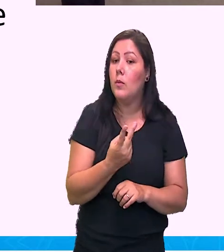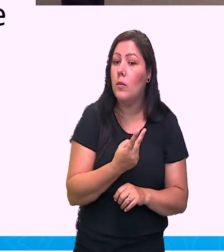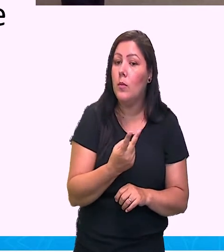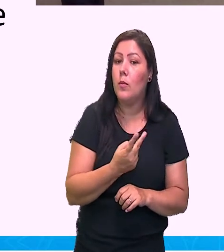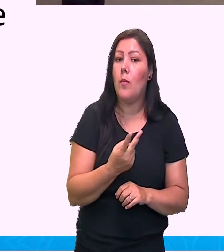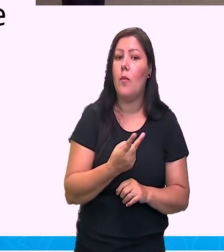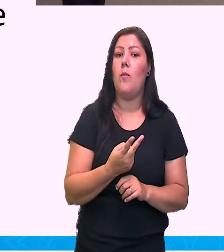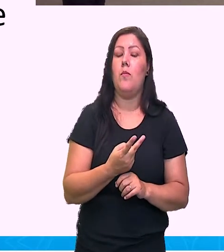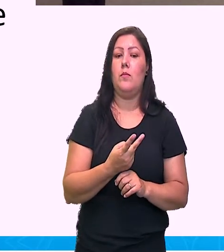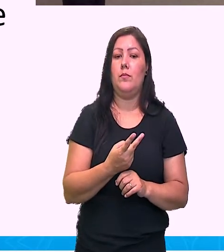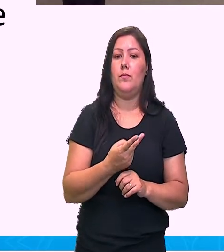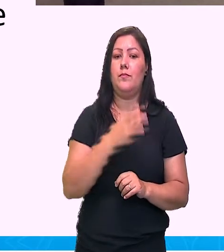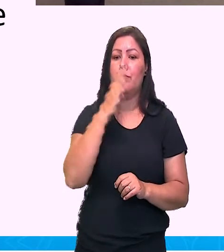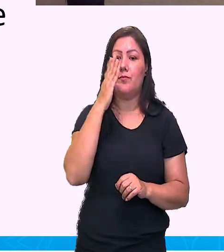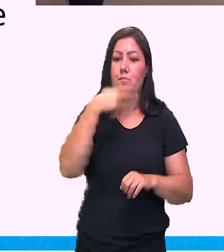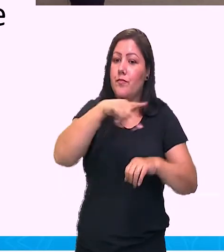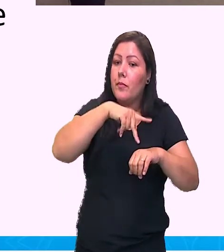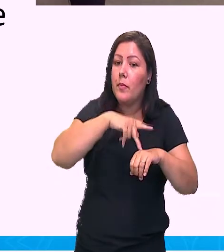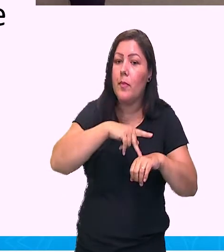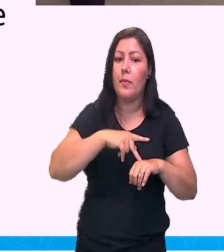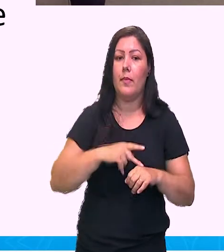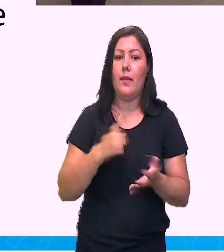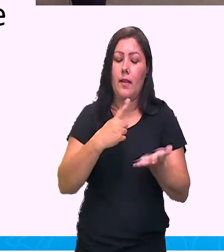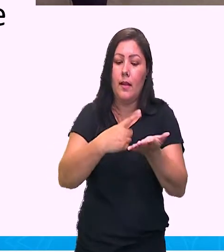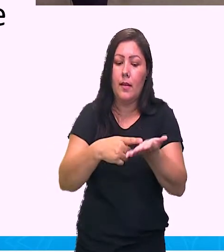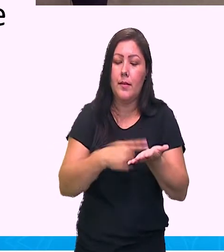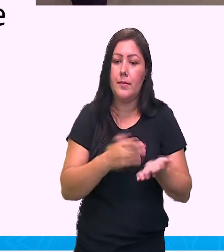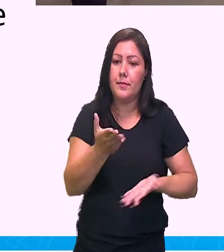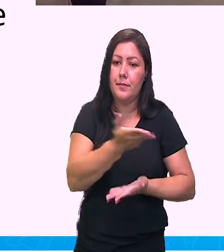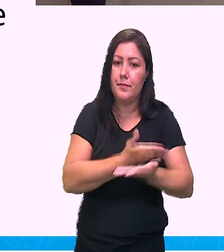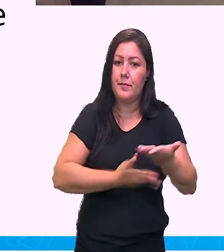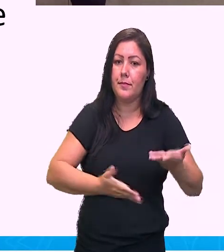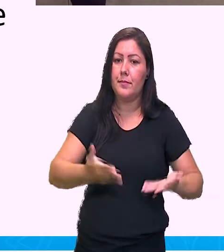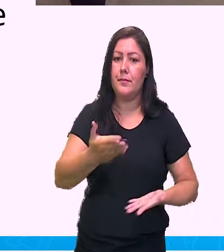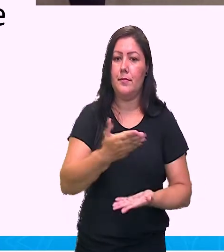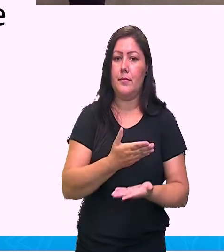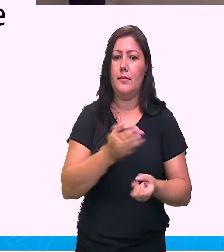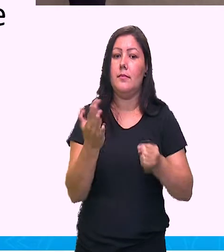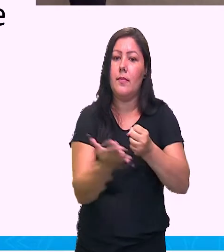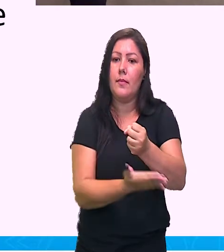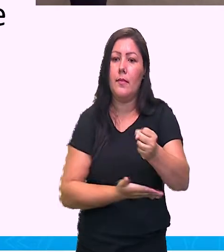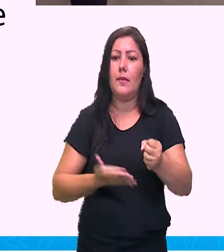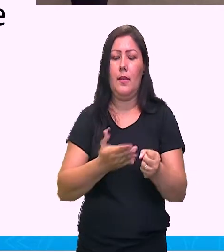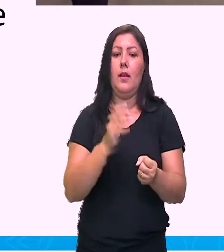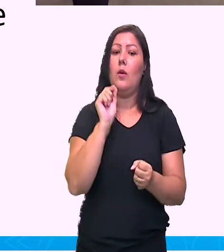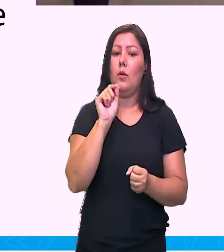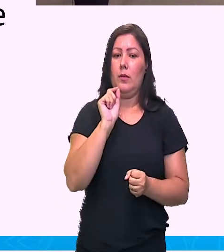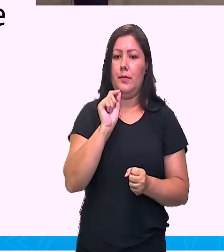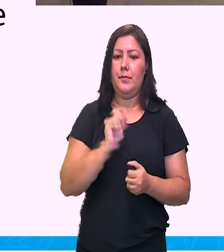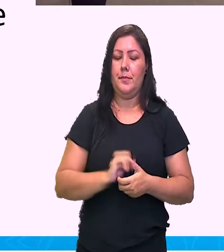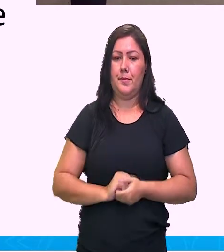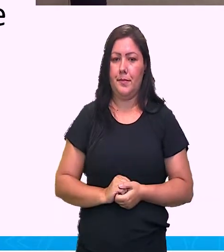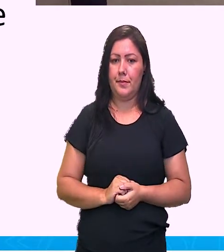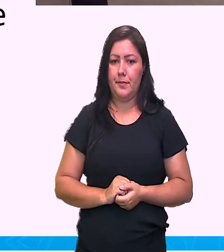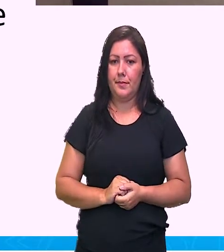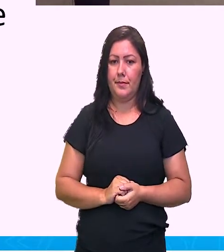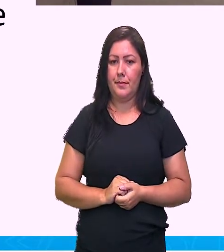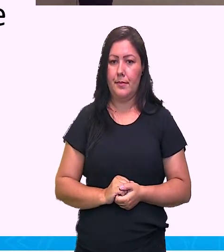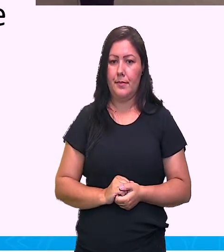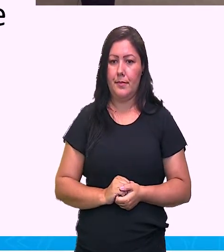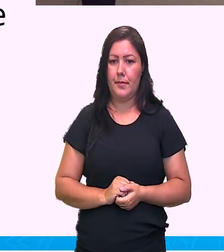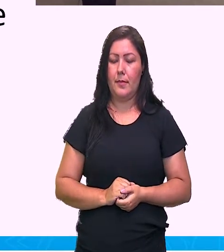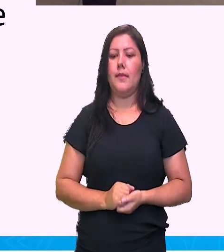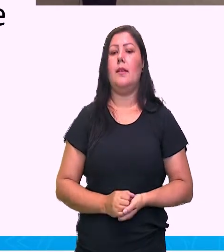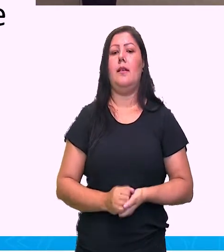falando do país, tá? E se baseiam em variados interesses. Ele